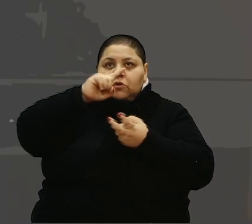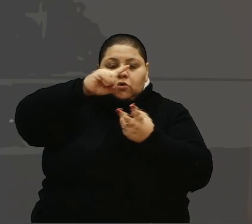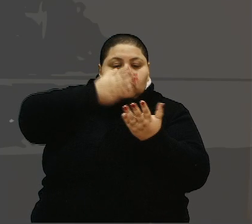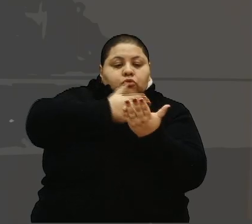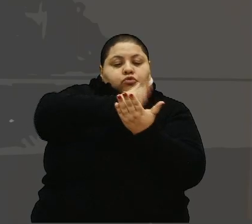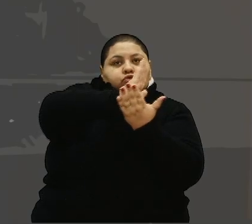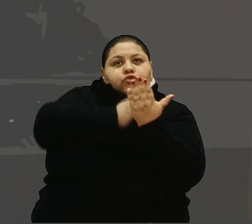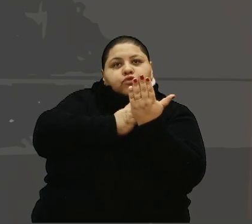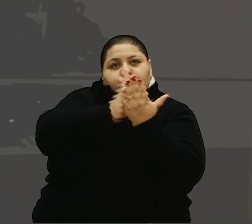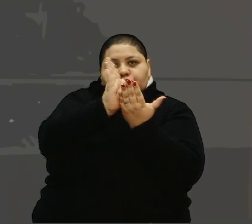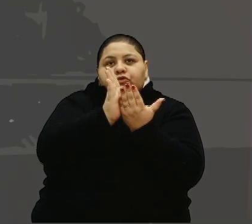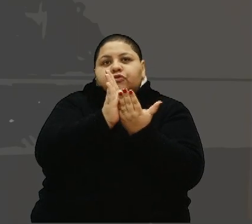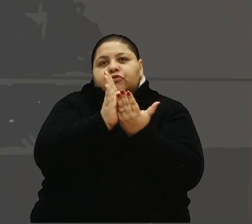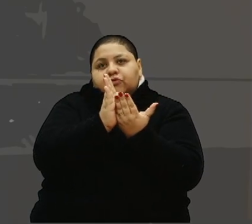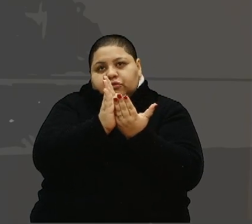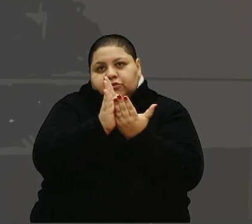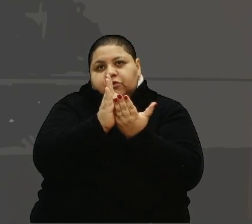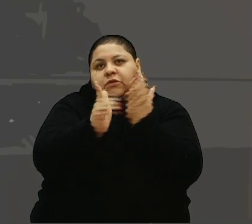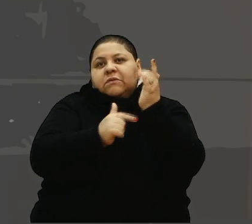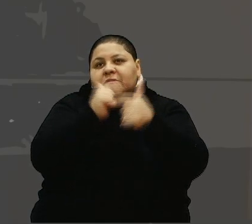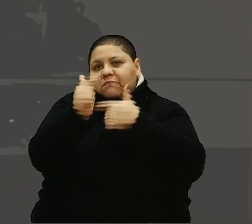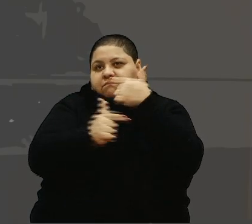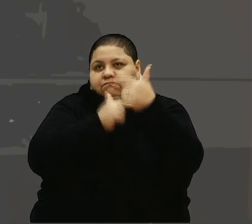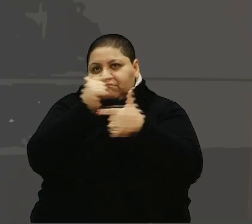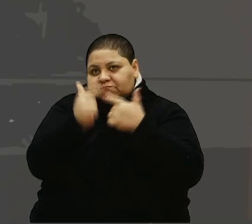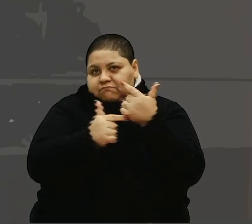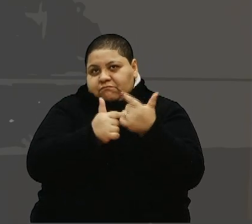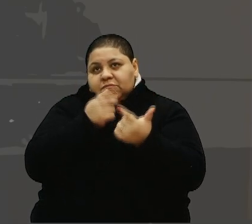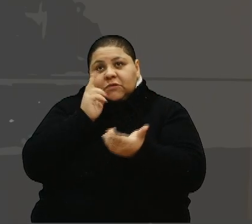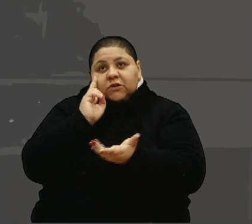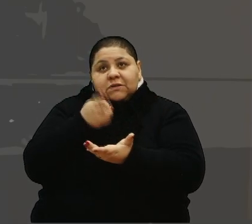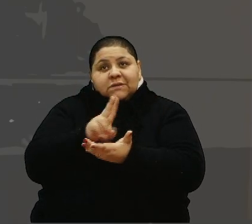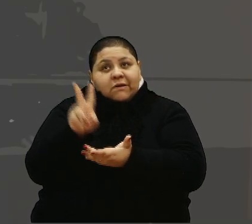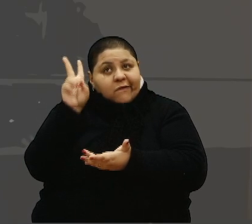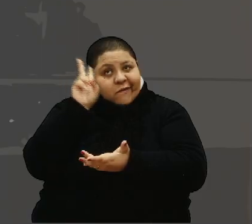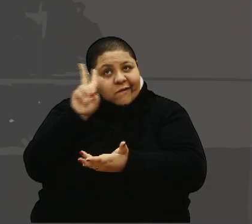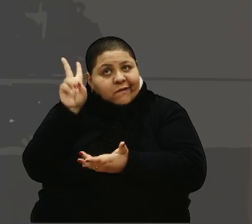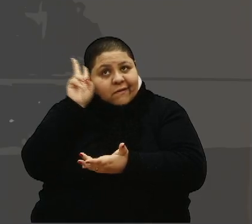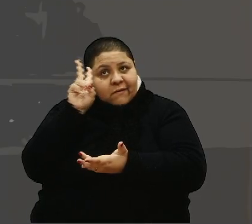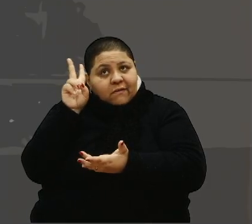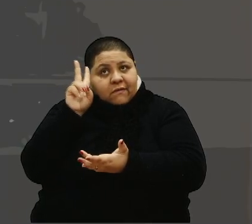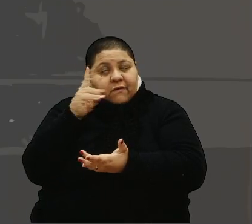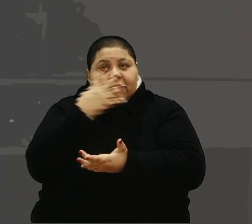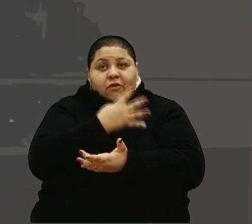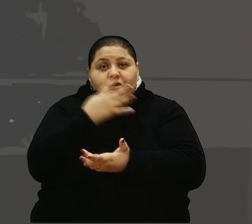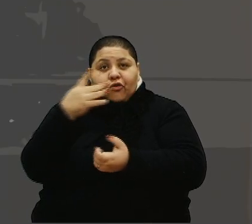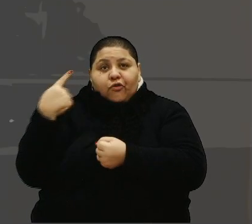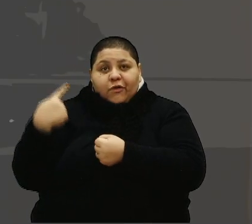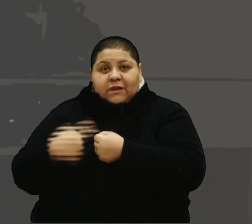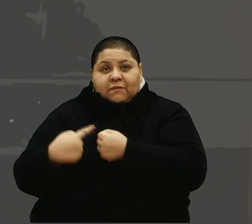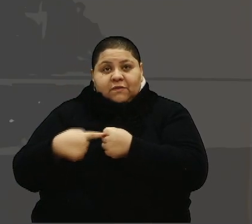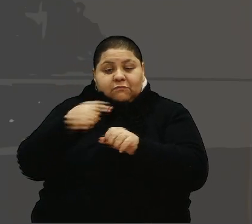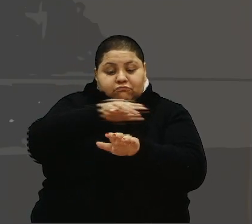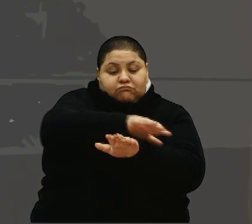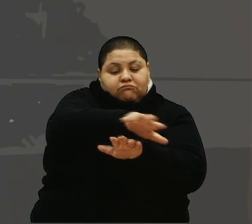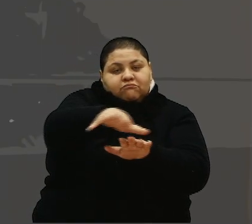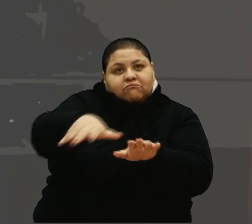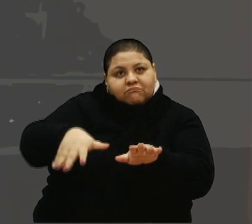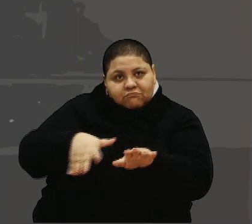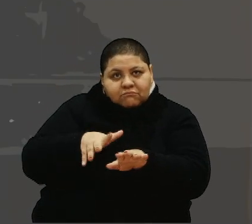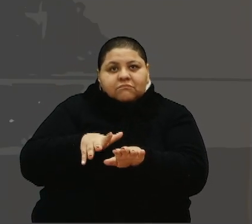né, onde é trabalhado, e sempre recordando, né, que são 44 cidades ao redor